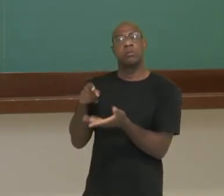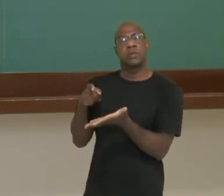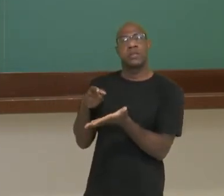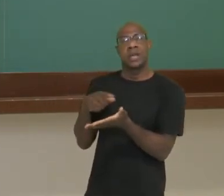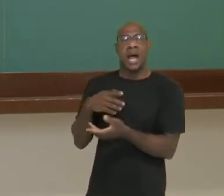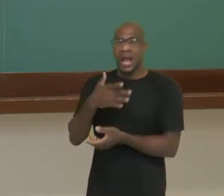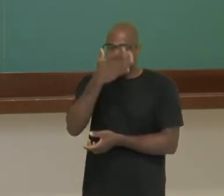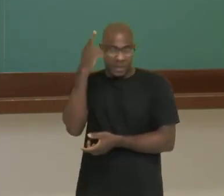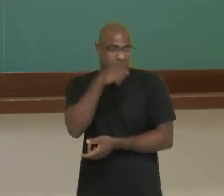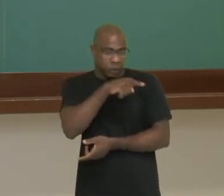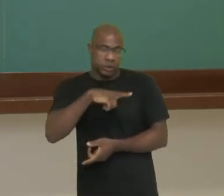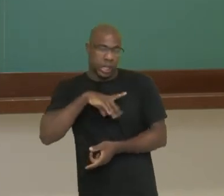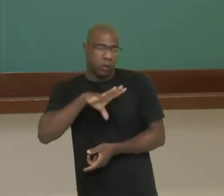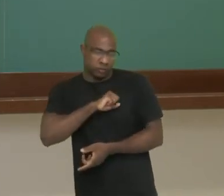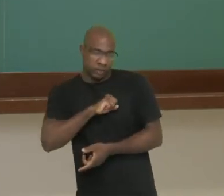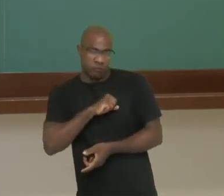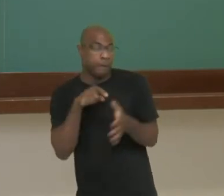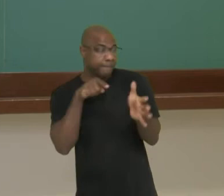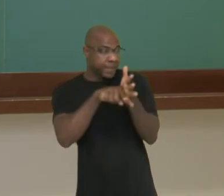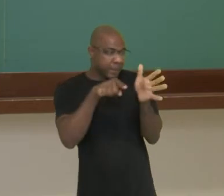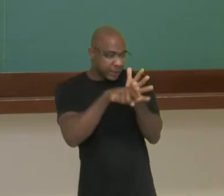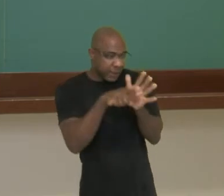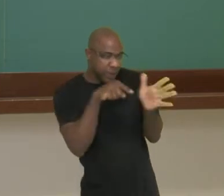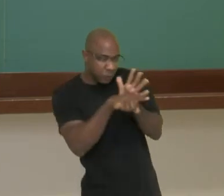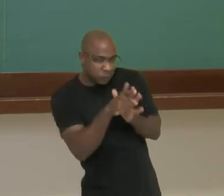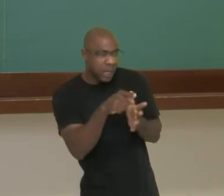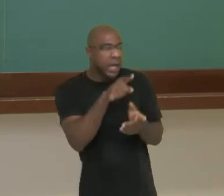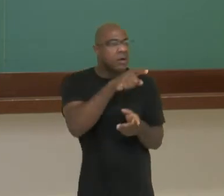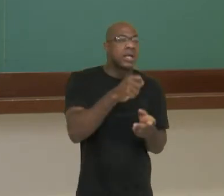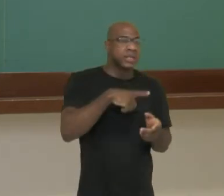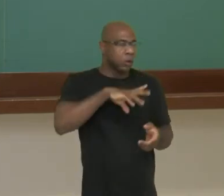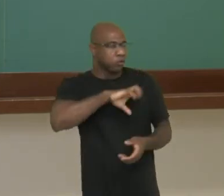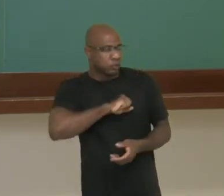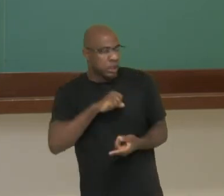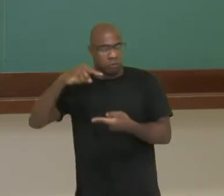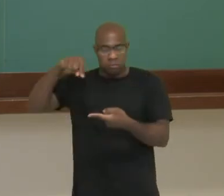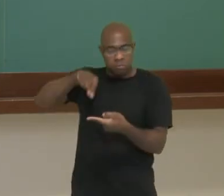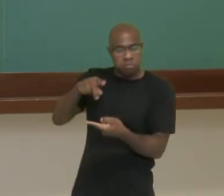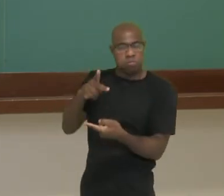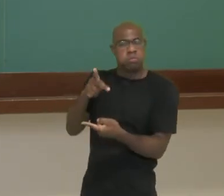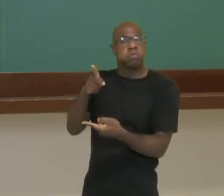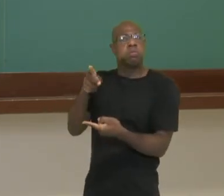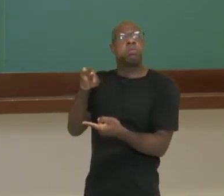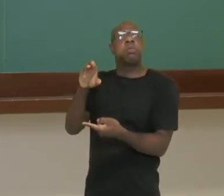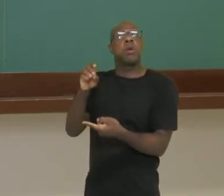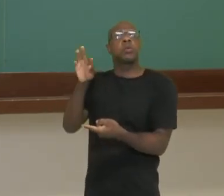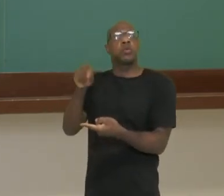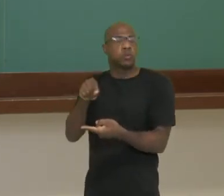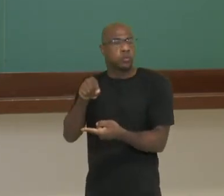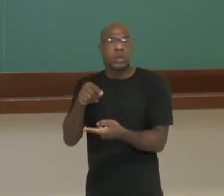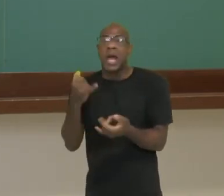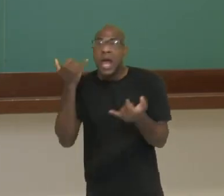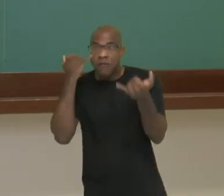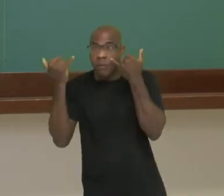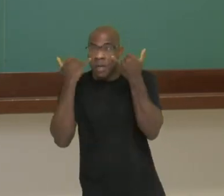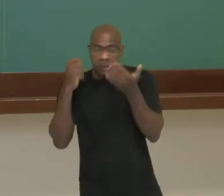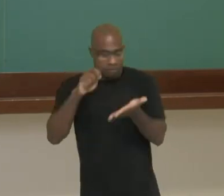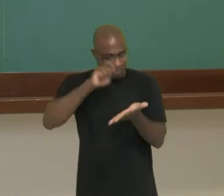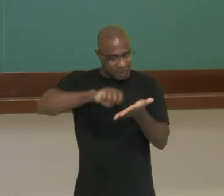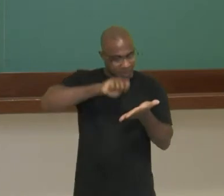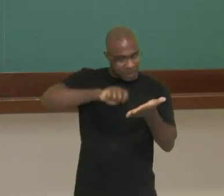do produto tal ou não estão gostando. Eu tenho que organizar esse questionário. Então, eu estou coletando os dados. Depois eu tenho